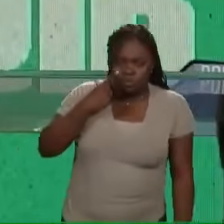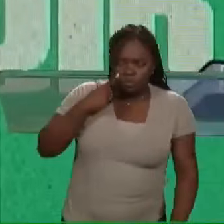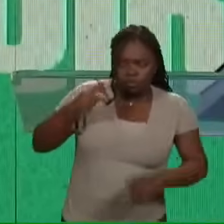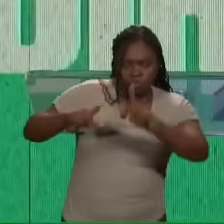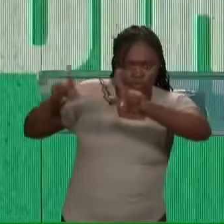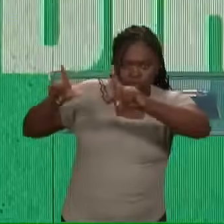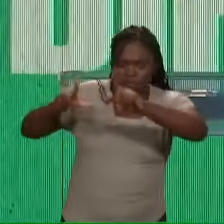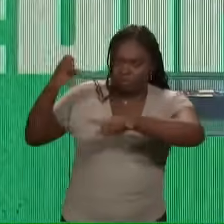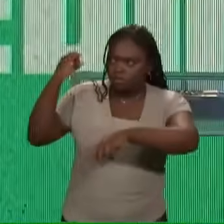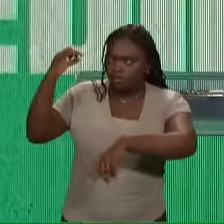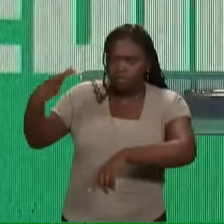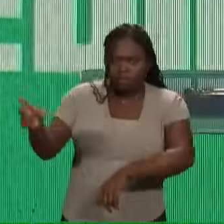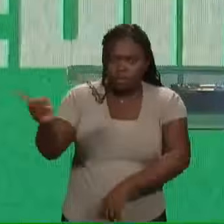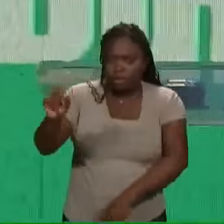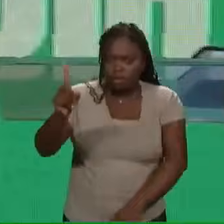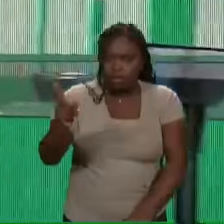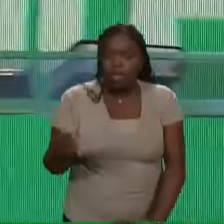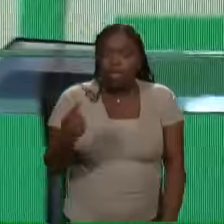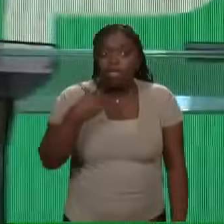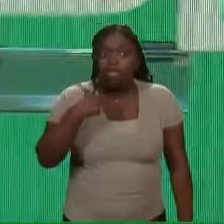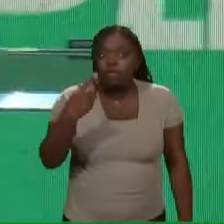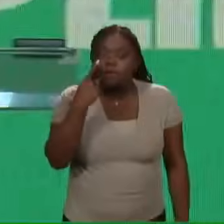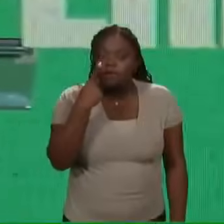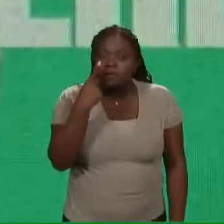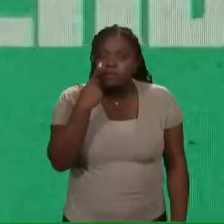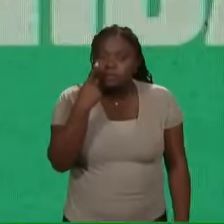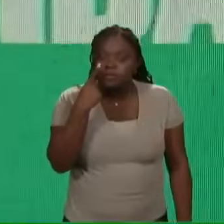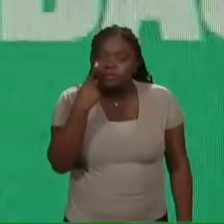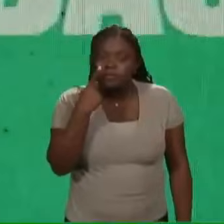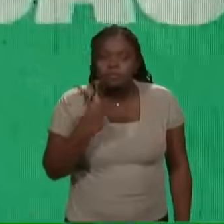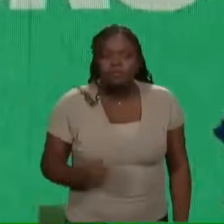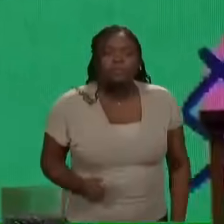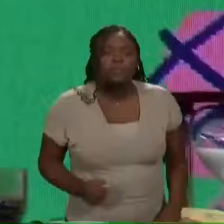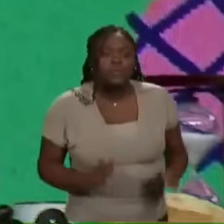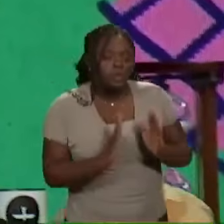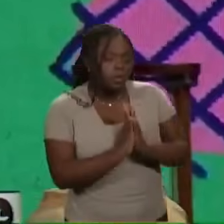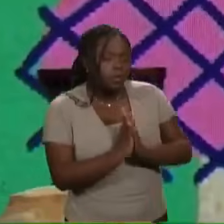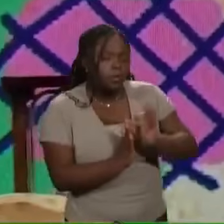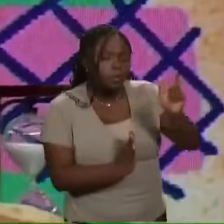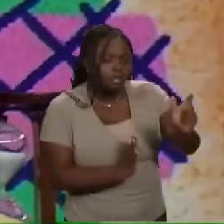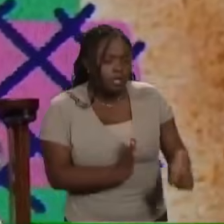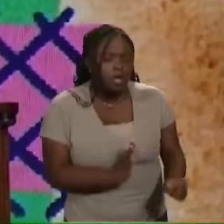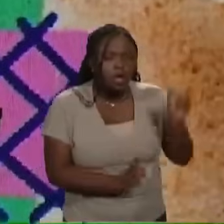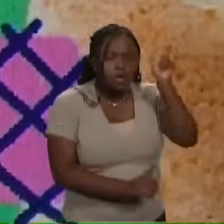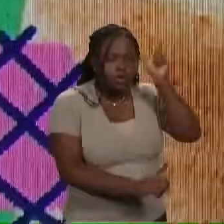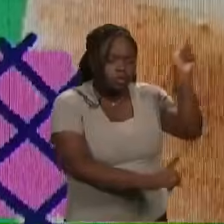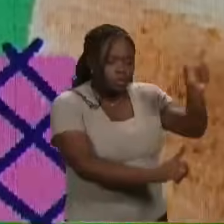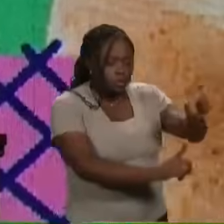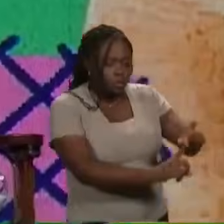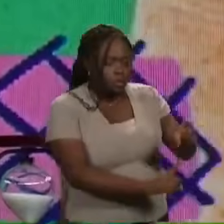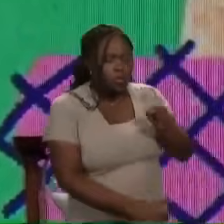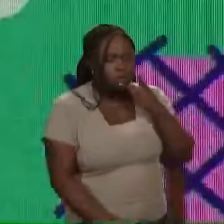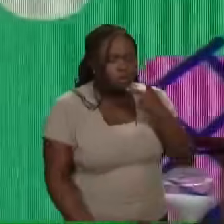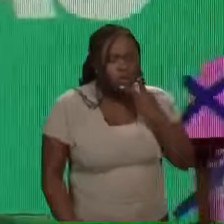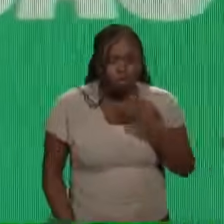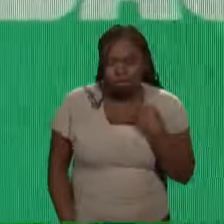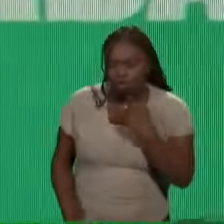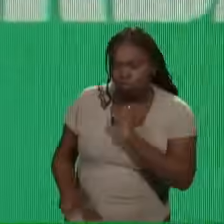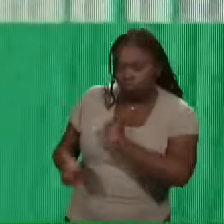de madrugada, os pastores da madrugada, não. Eu vi. A gente orando com a pessoa rosnando: eu não vou sair.